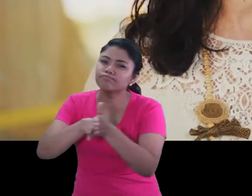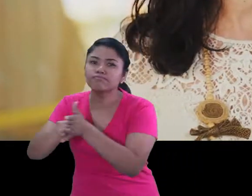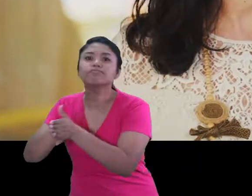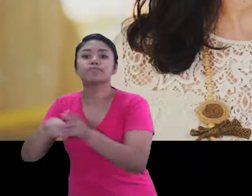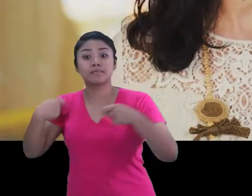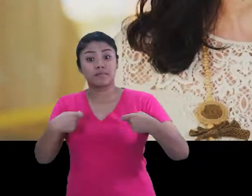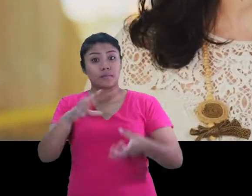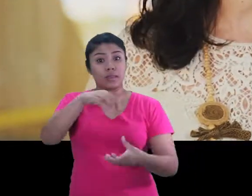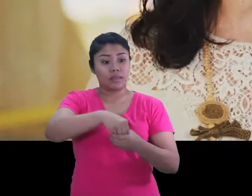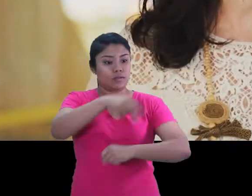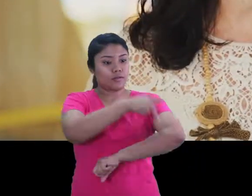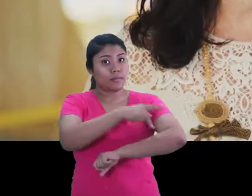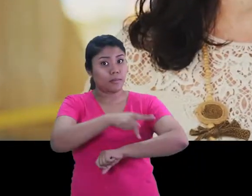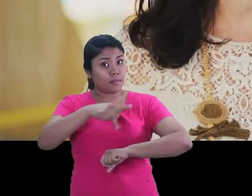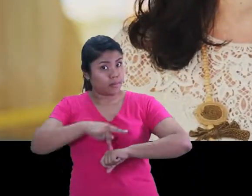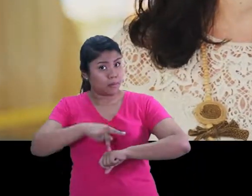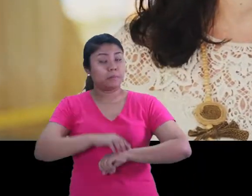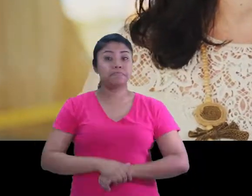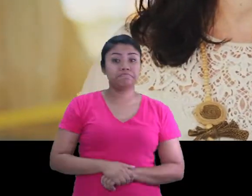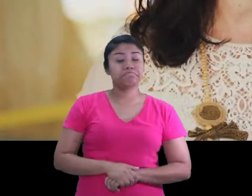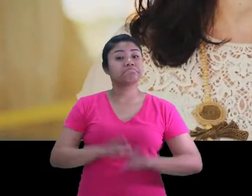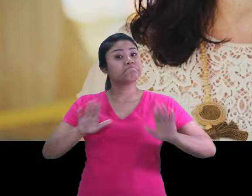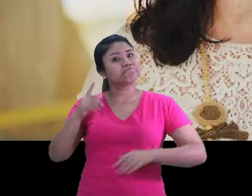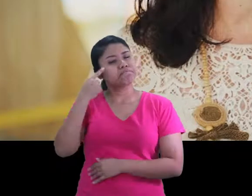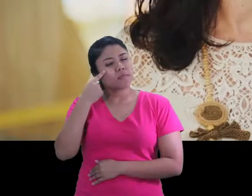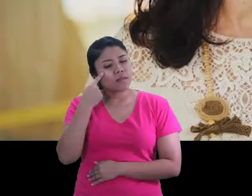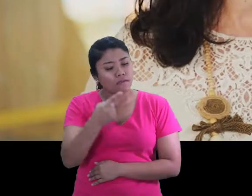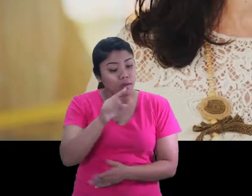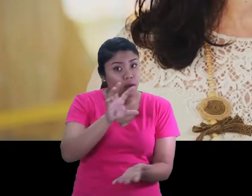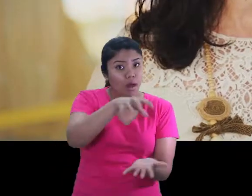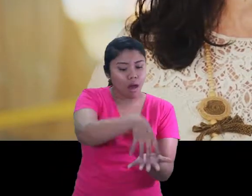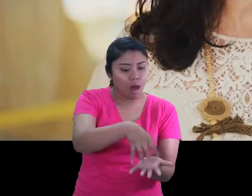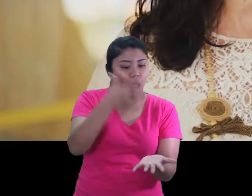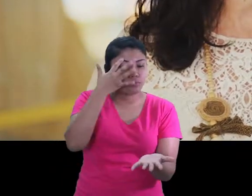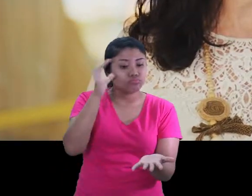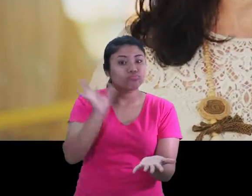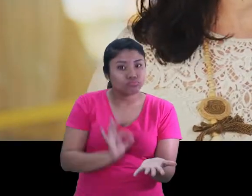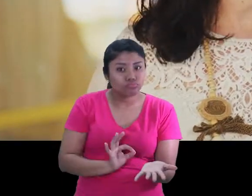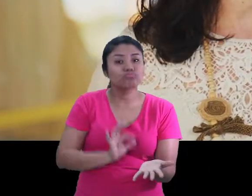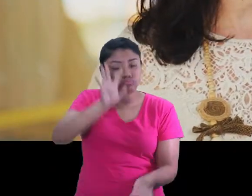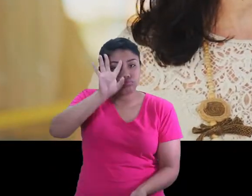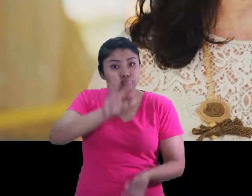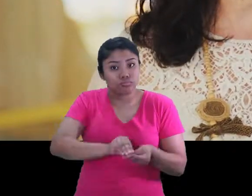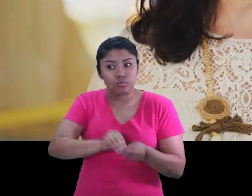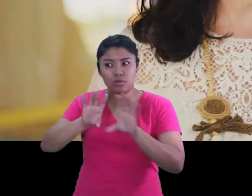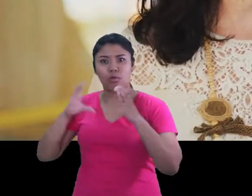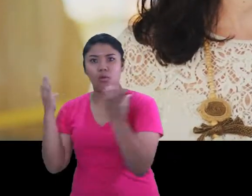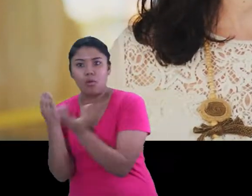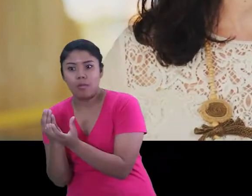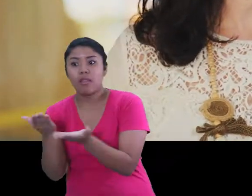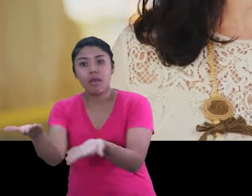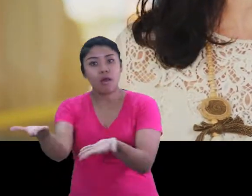espaço de pesquisa e cada vez mais necessário dentro de um projeto político-pedagógico. Então a ideia é que a gente olhe os territórios, considere